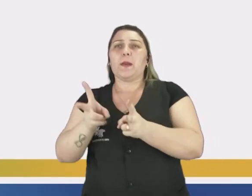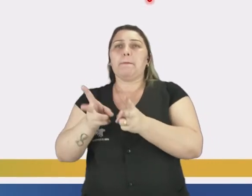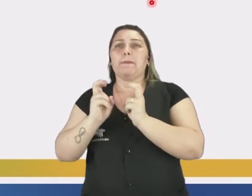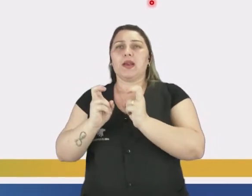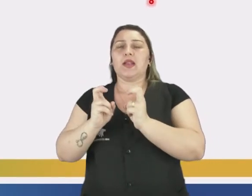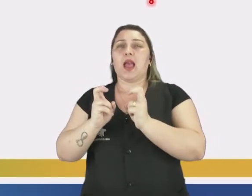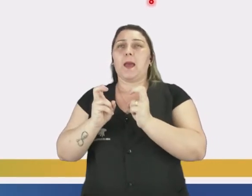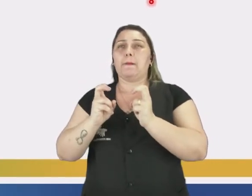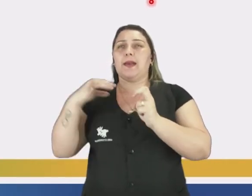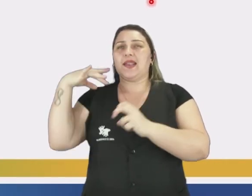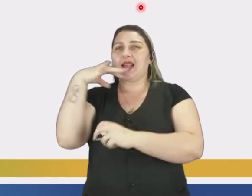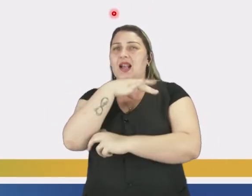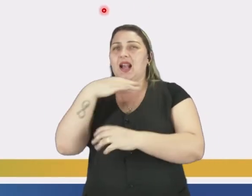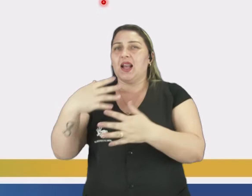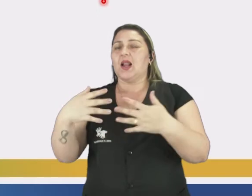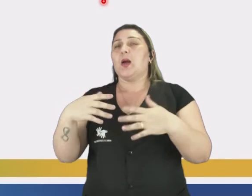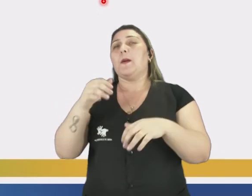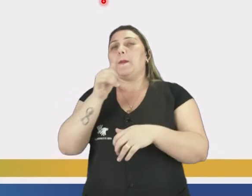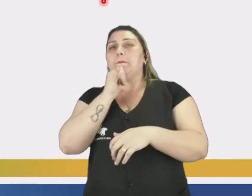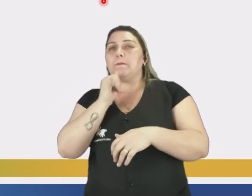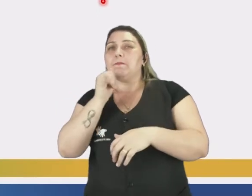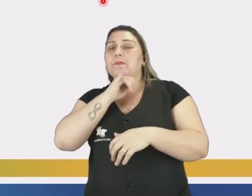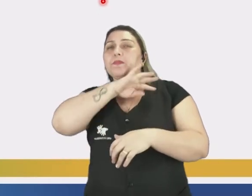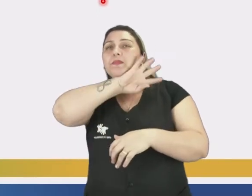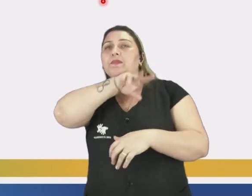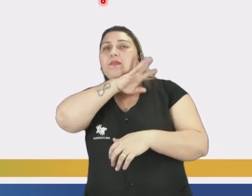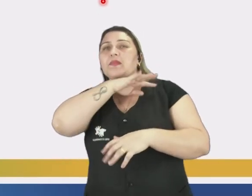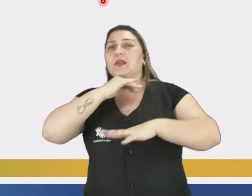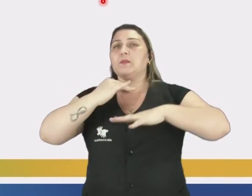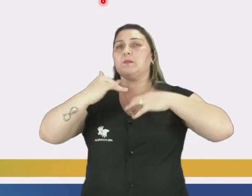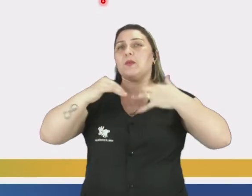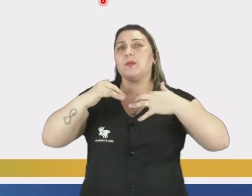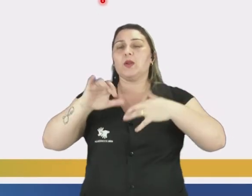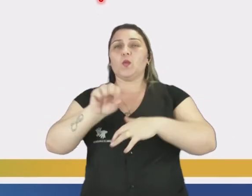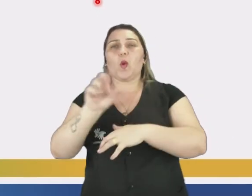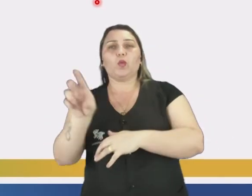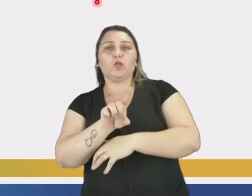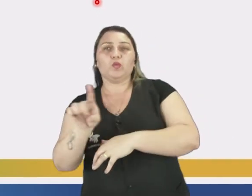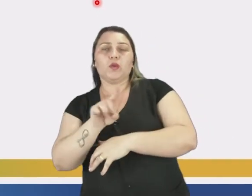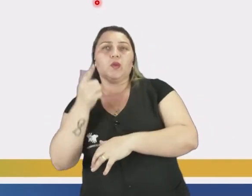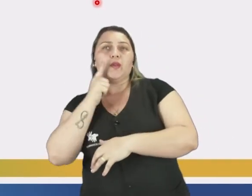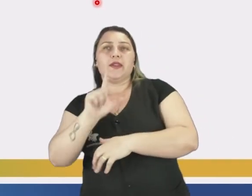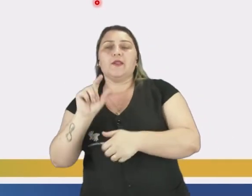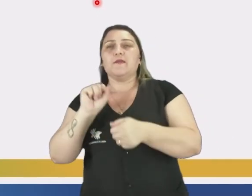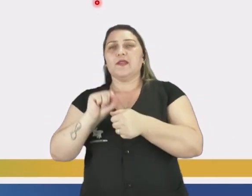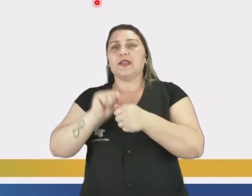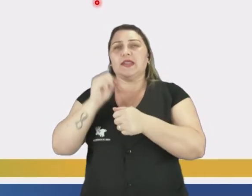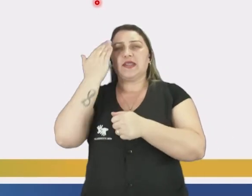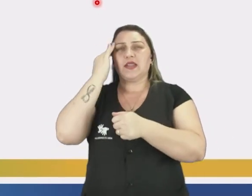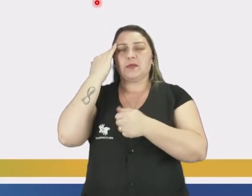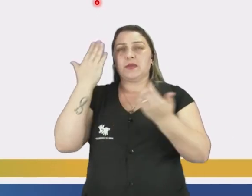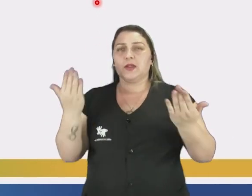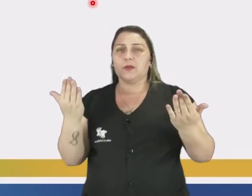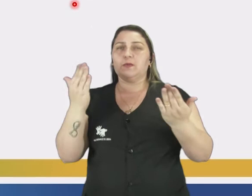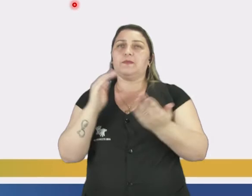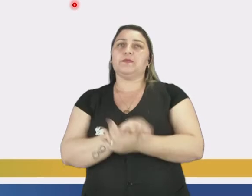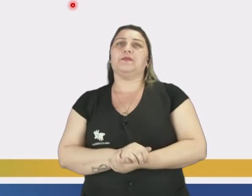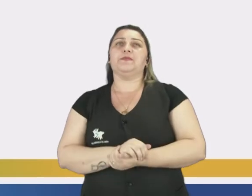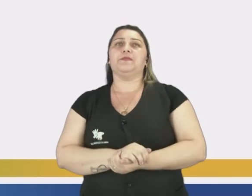esse calor, digamos assim, presente nos animais, se está movendo, se não está movendo, ele vai conseguir fazer essa interpretação.